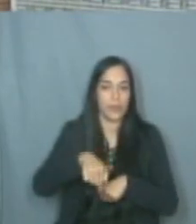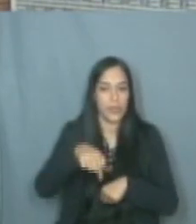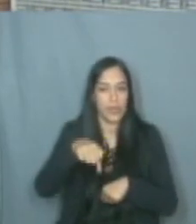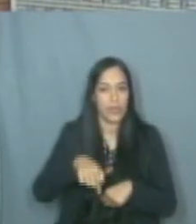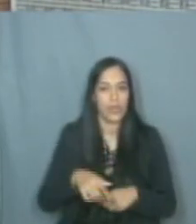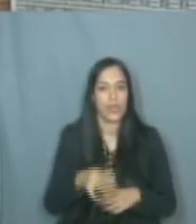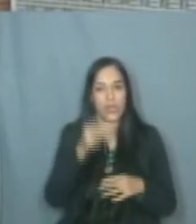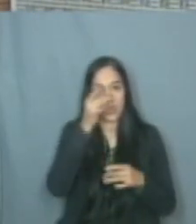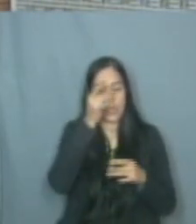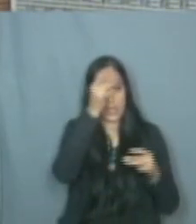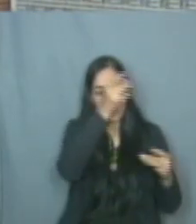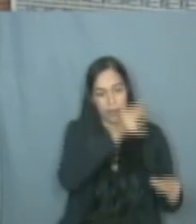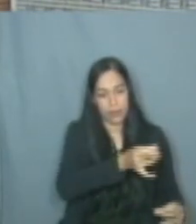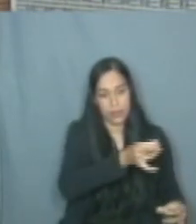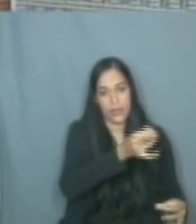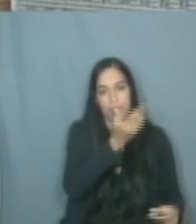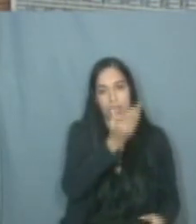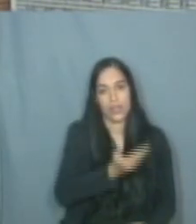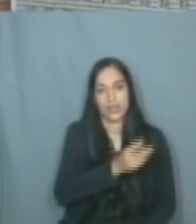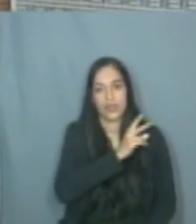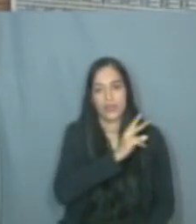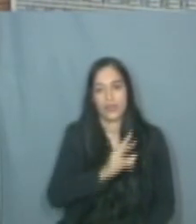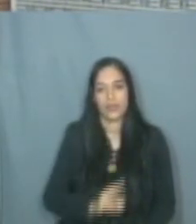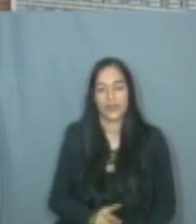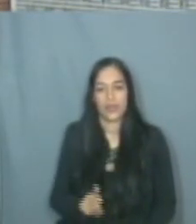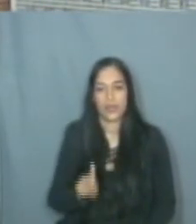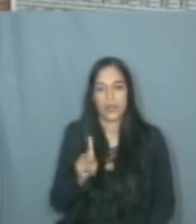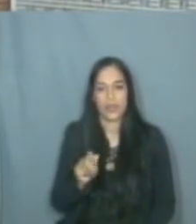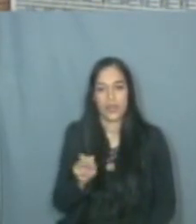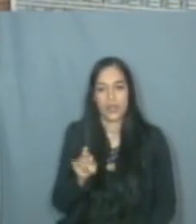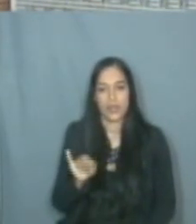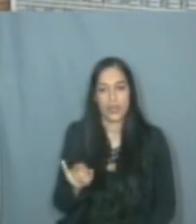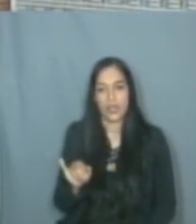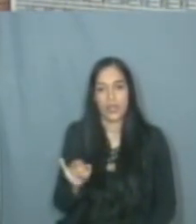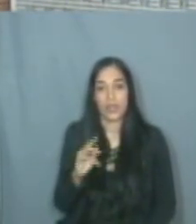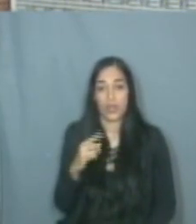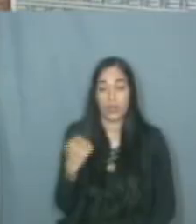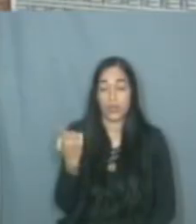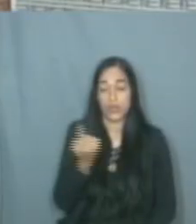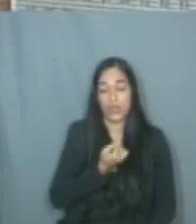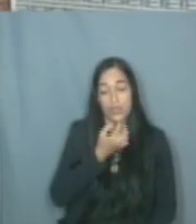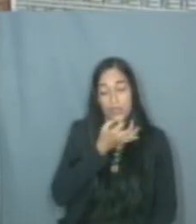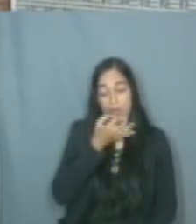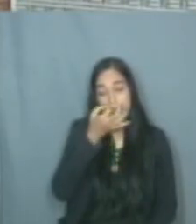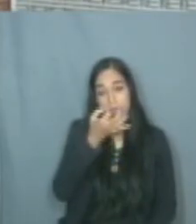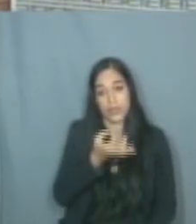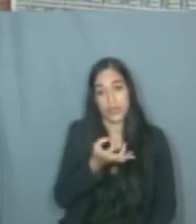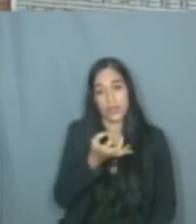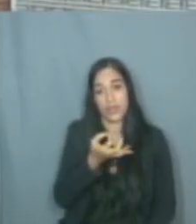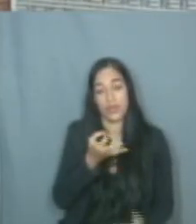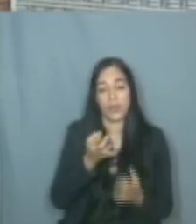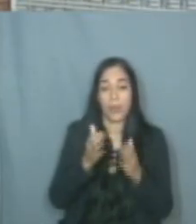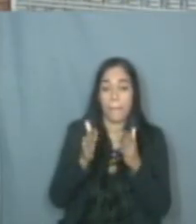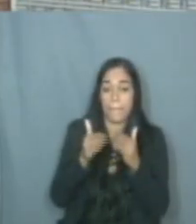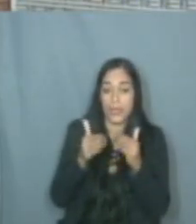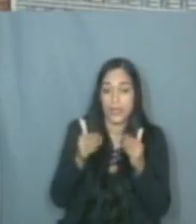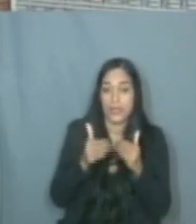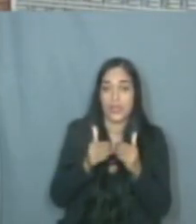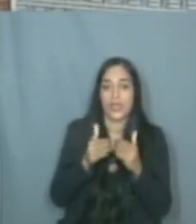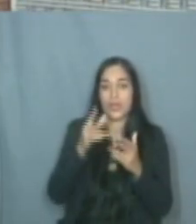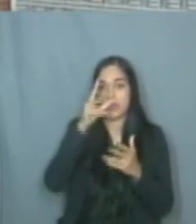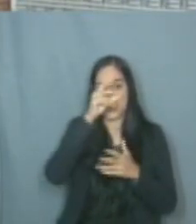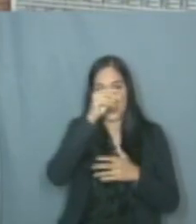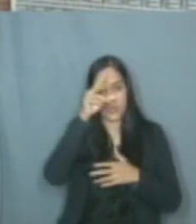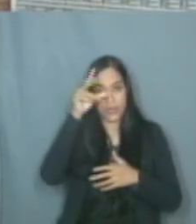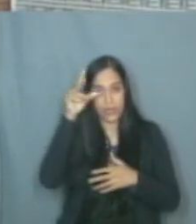passar a palavra para a vereadora Karen, sobre o nosso posicionamento, que é fazer apelo ao